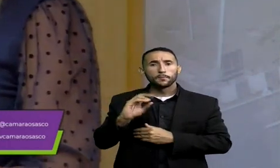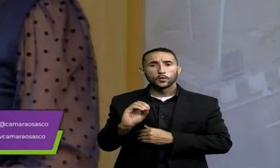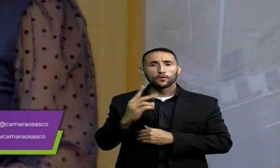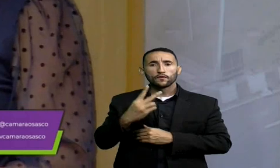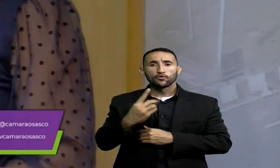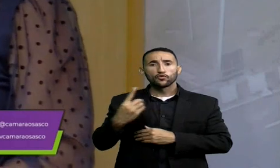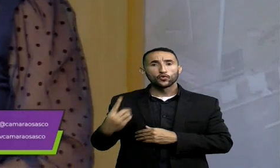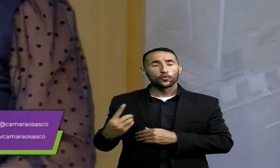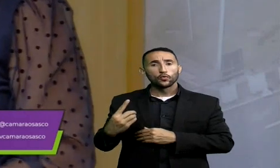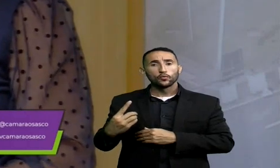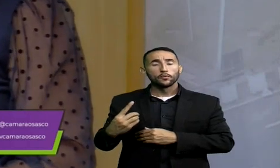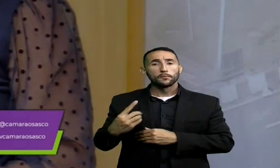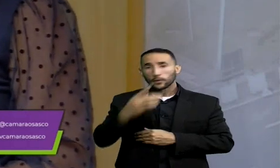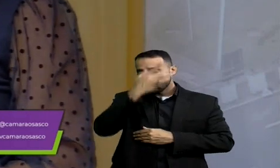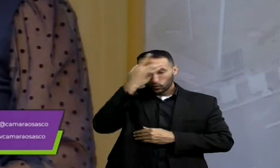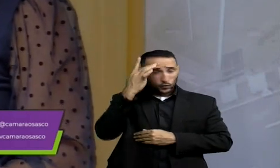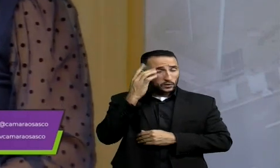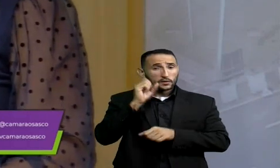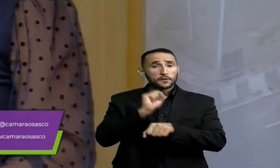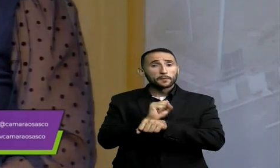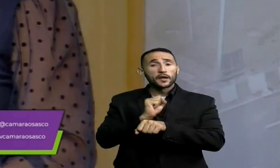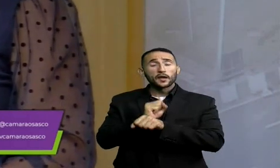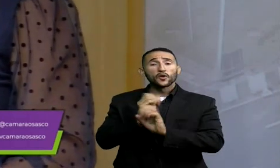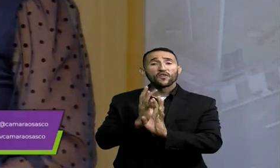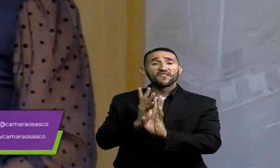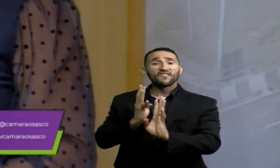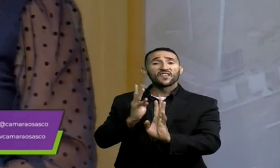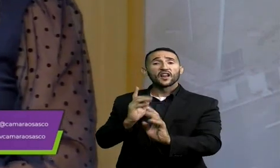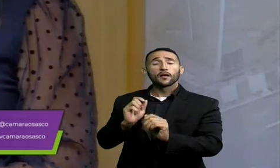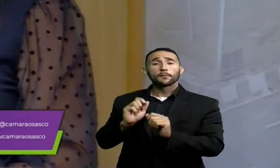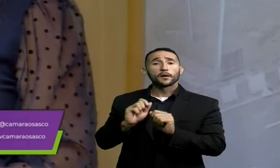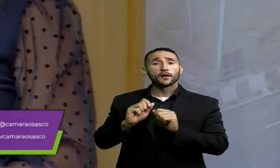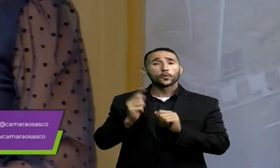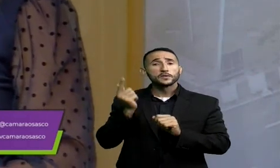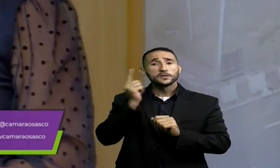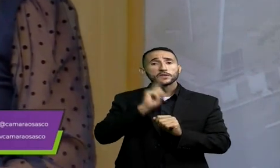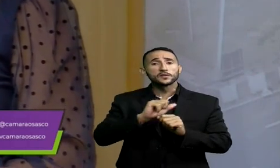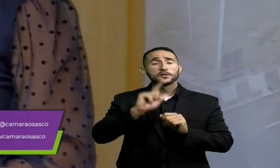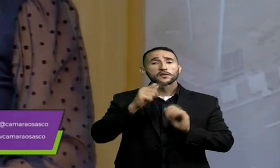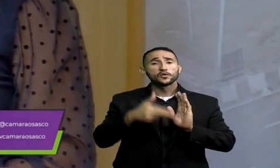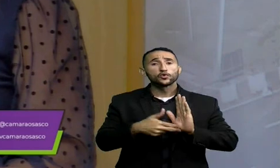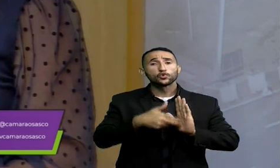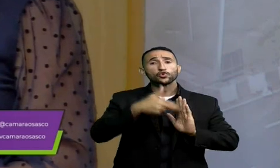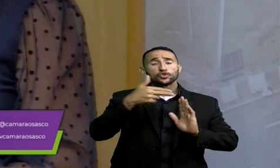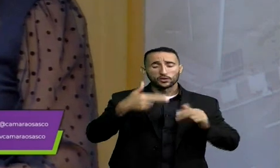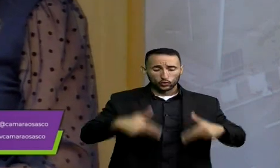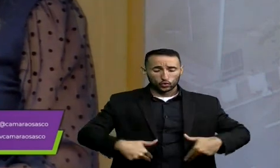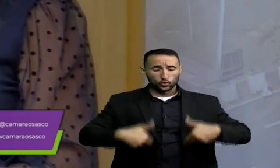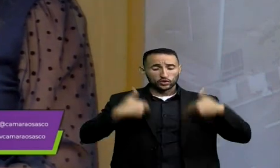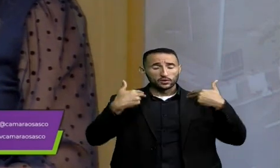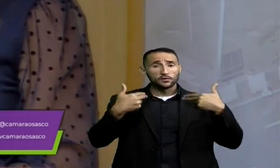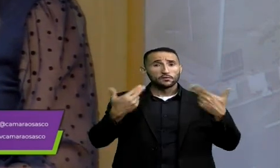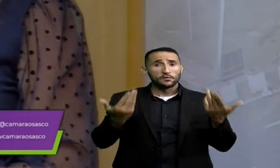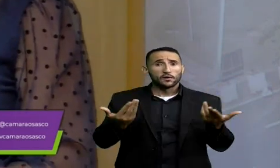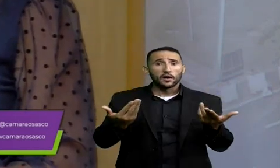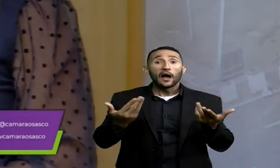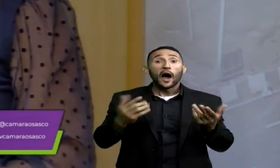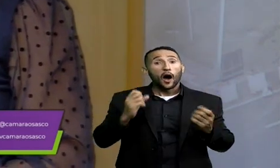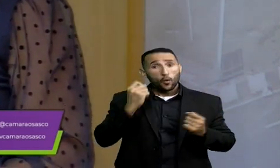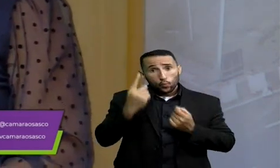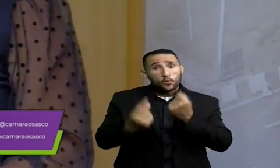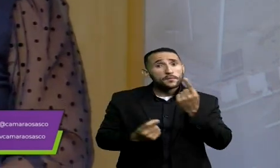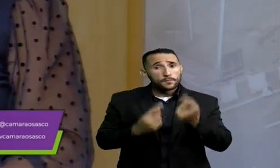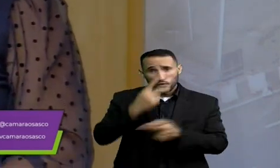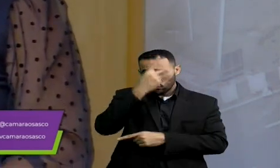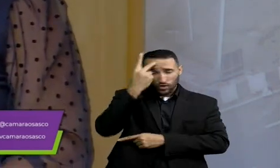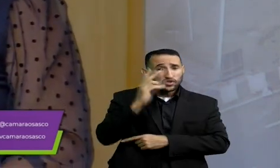gente para poder fazer imagina quantas pessoas nesse percurso não faleceu